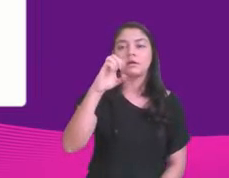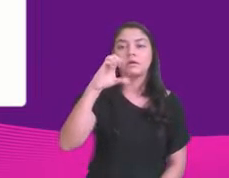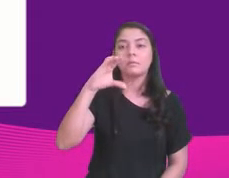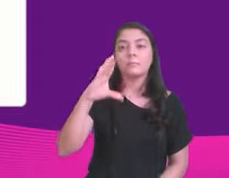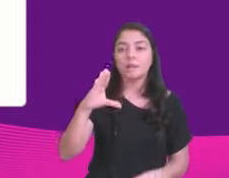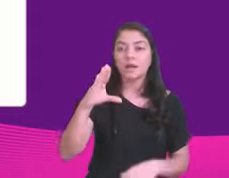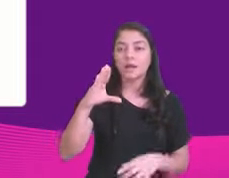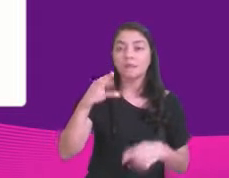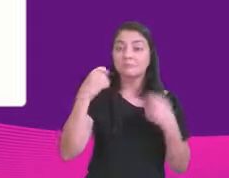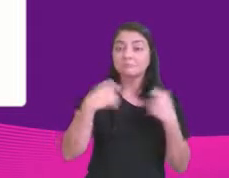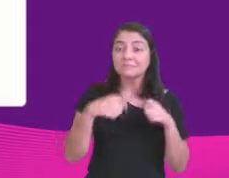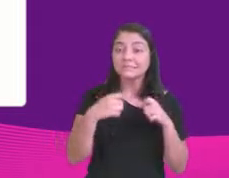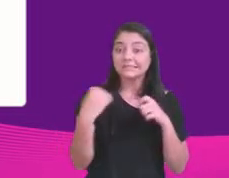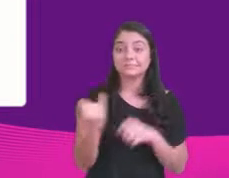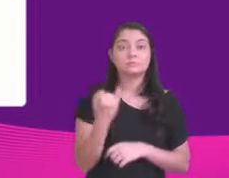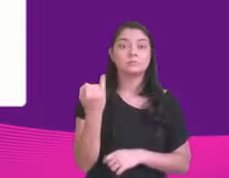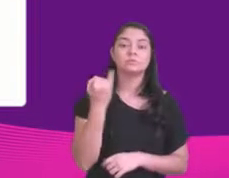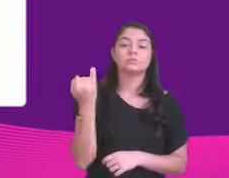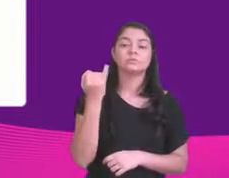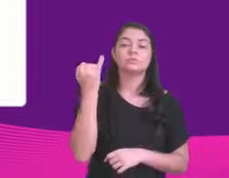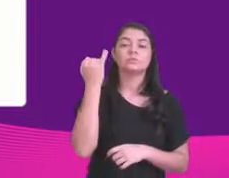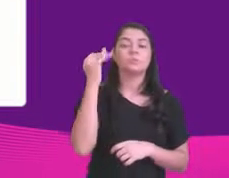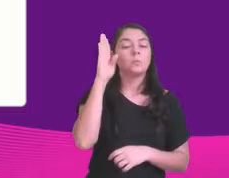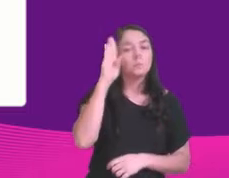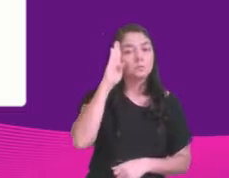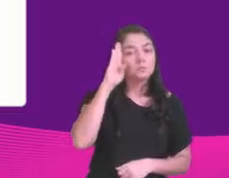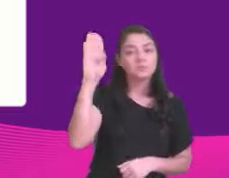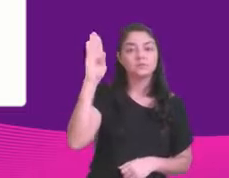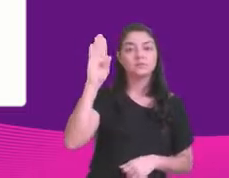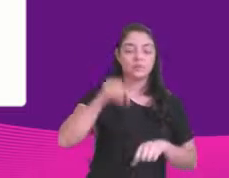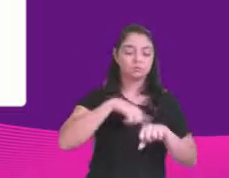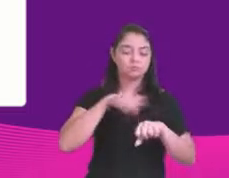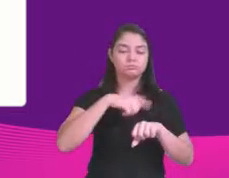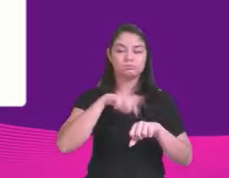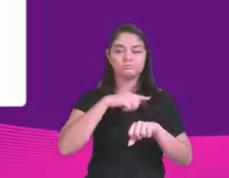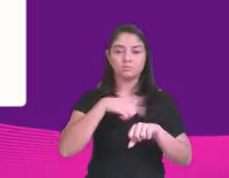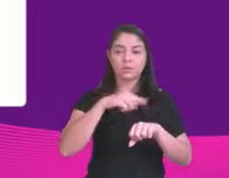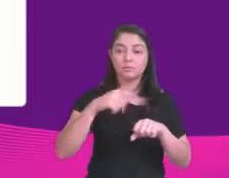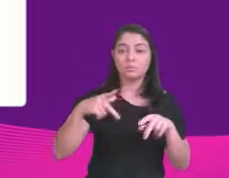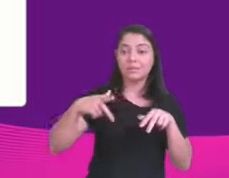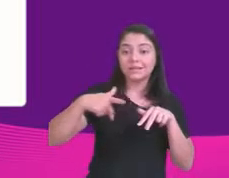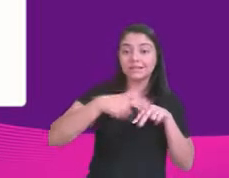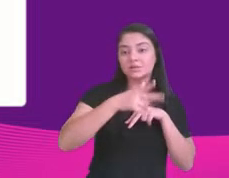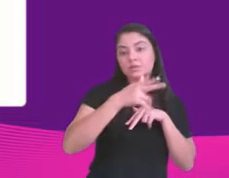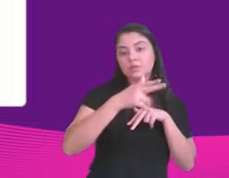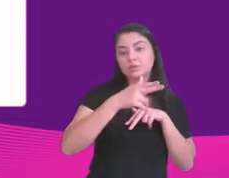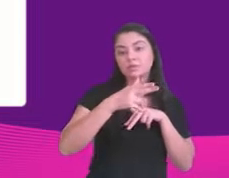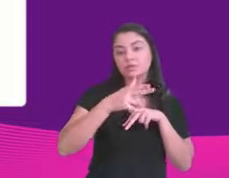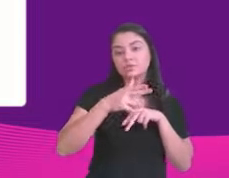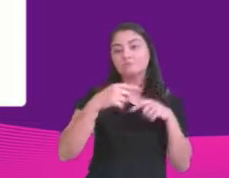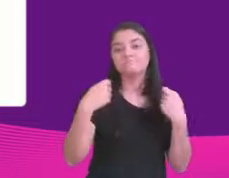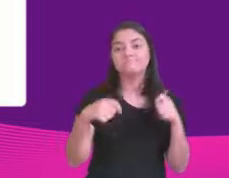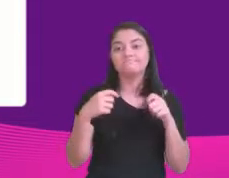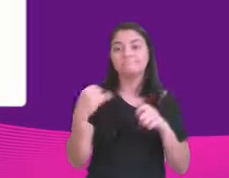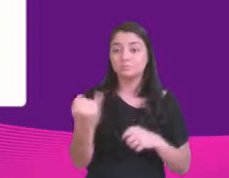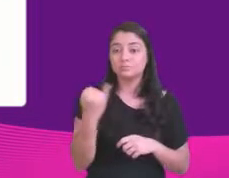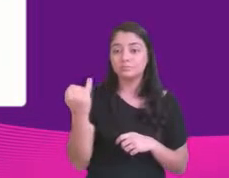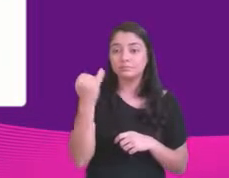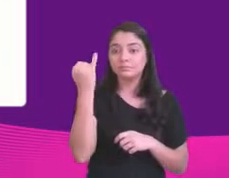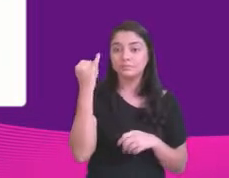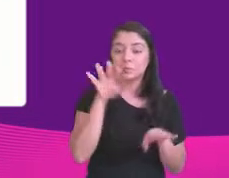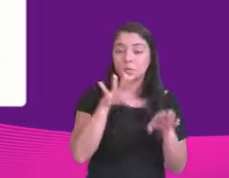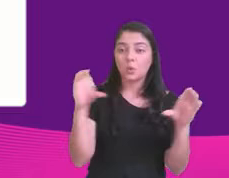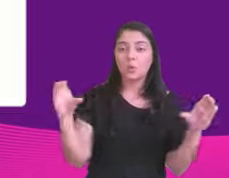Então, eu acho que talvez o principal tempo da cirurgia seja a citoredução completa, e a gente vai poder ver